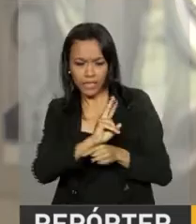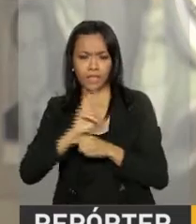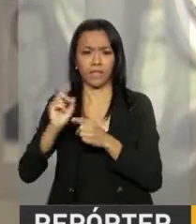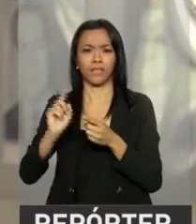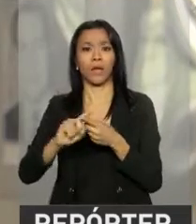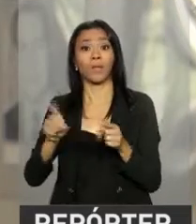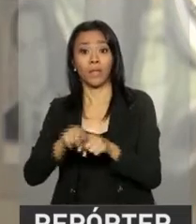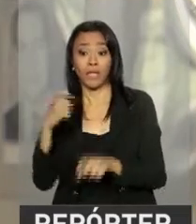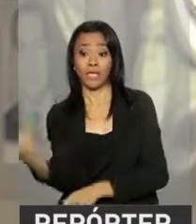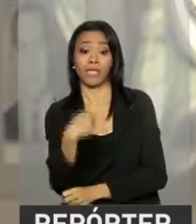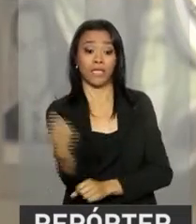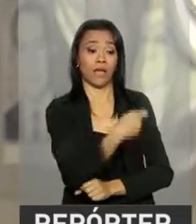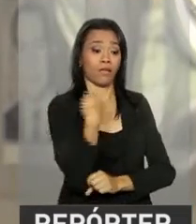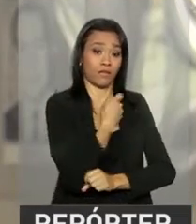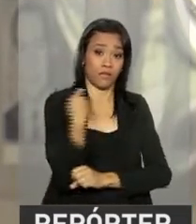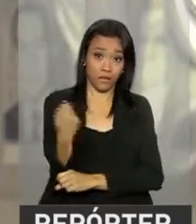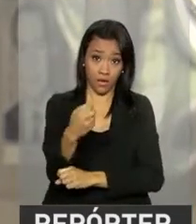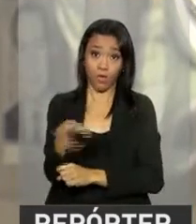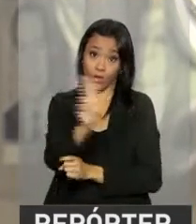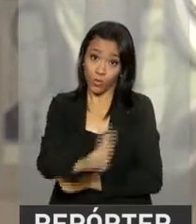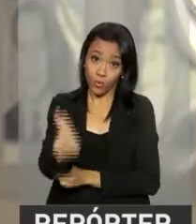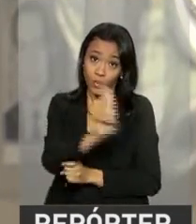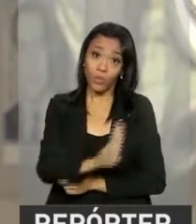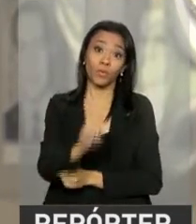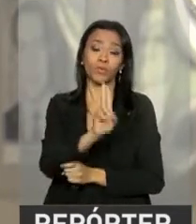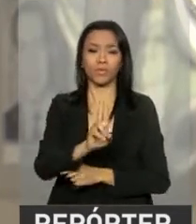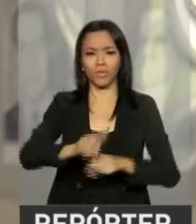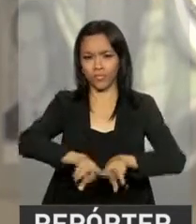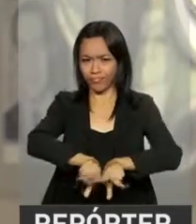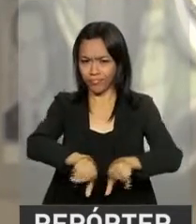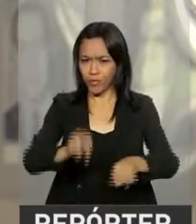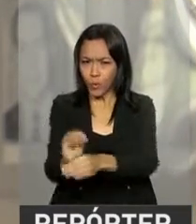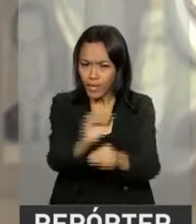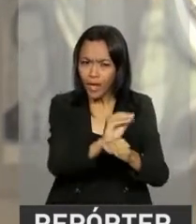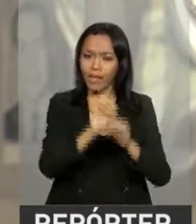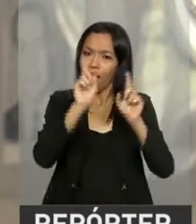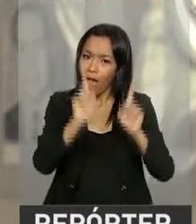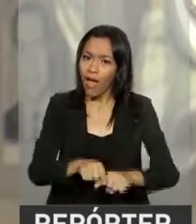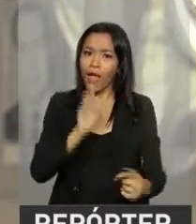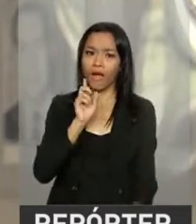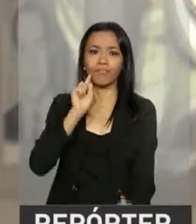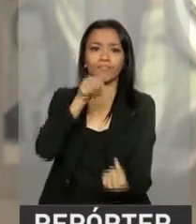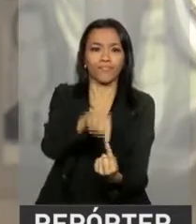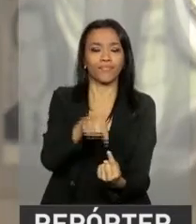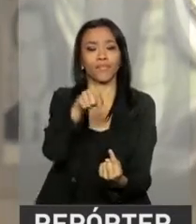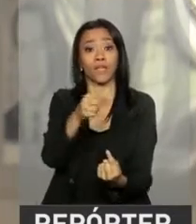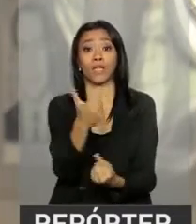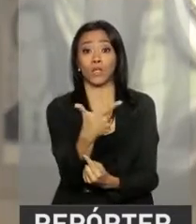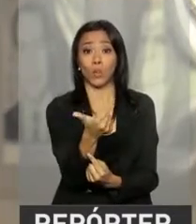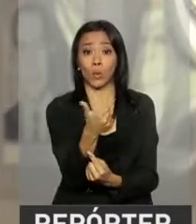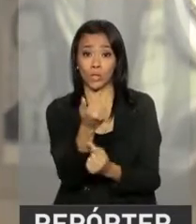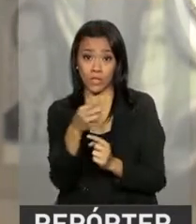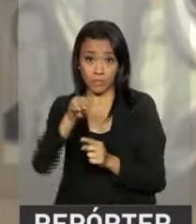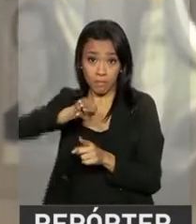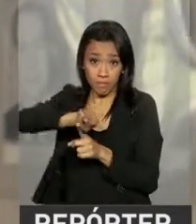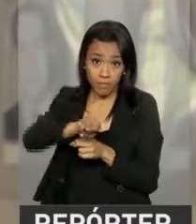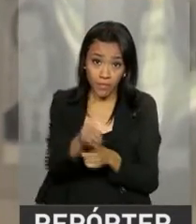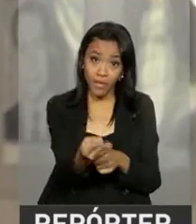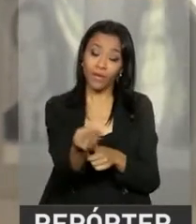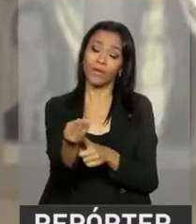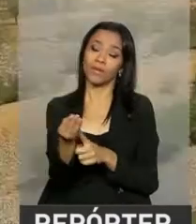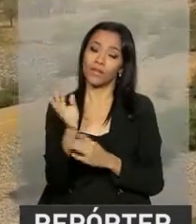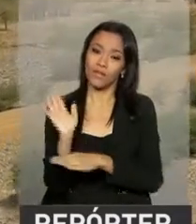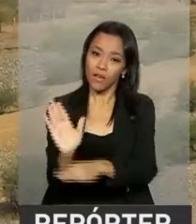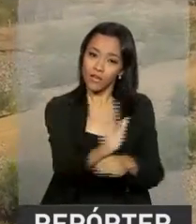à irrigação e ao uso sustentável dos recursos têm o potencial de beneficiar até 12 milhões de moradores